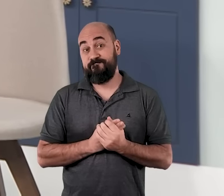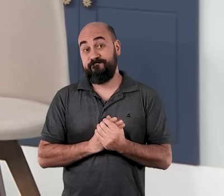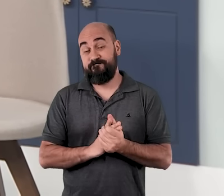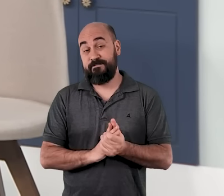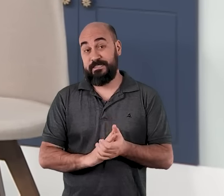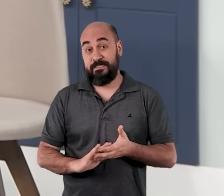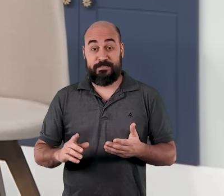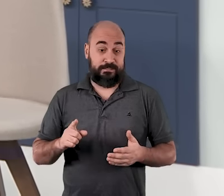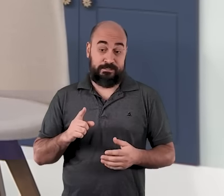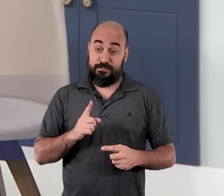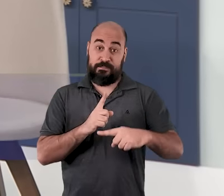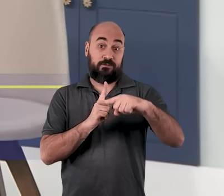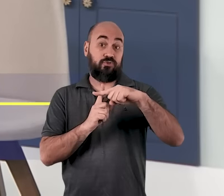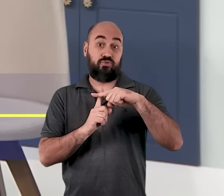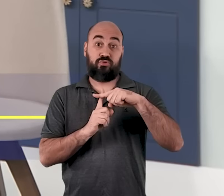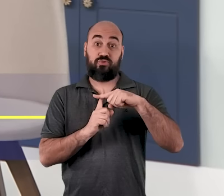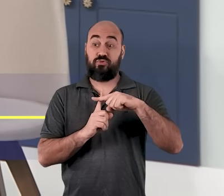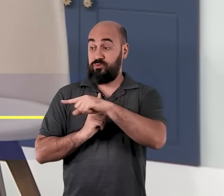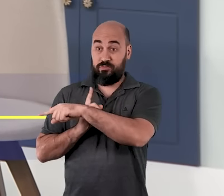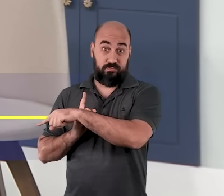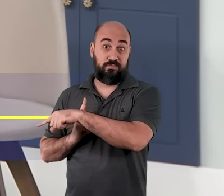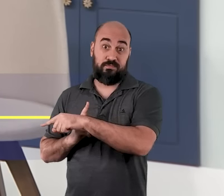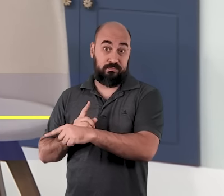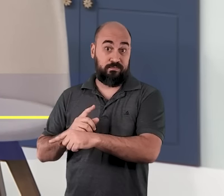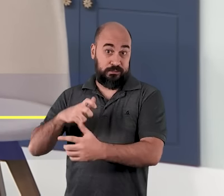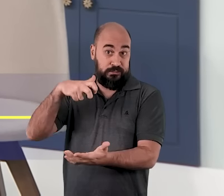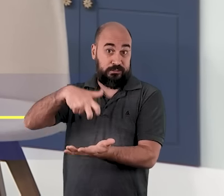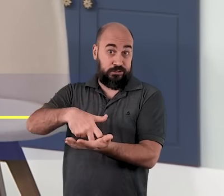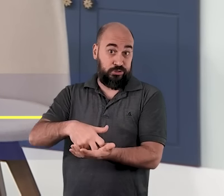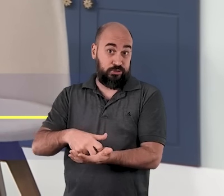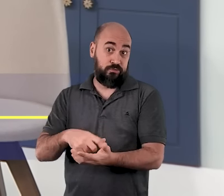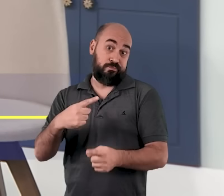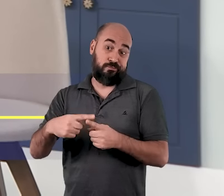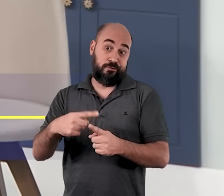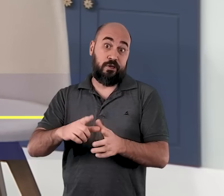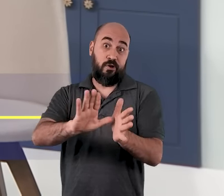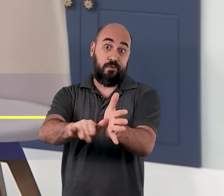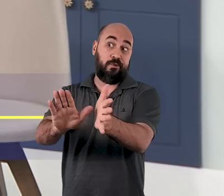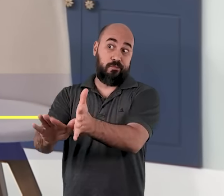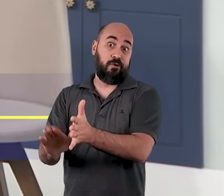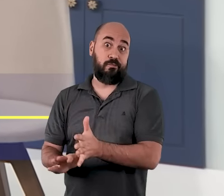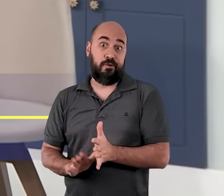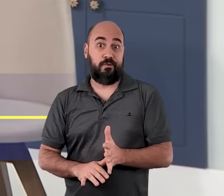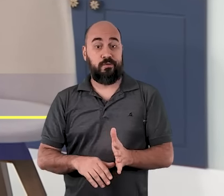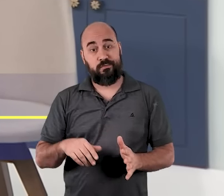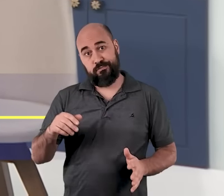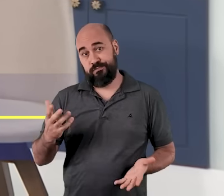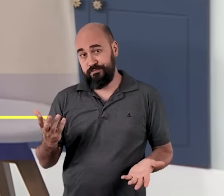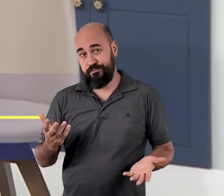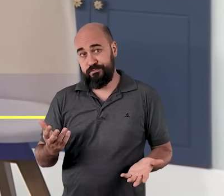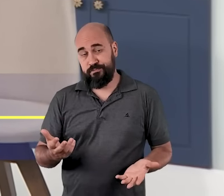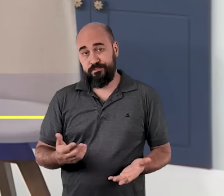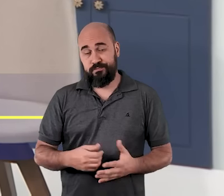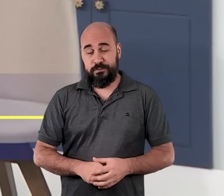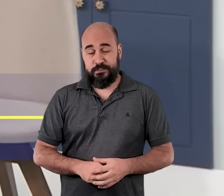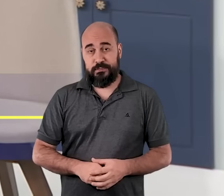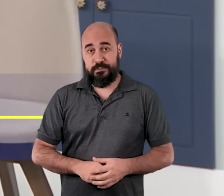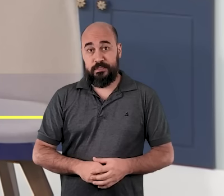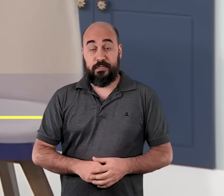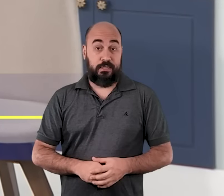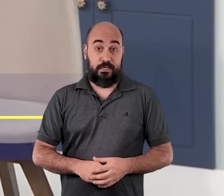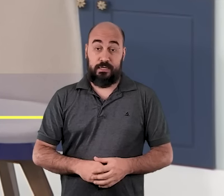Crucificados pelo mesmo crime, condenados pelo mesmo crime, eles eram ladrões. Foram condenados